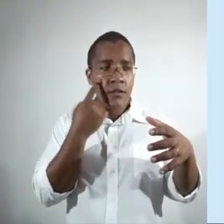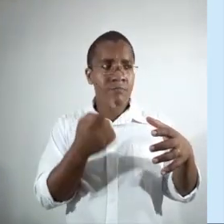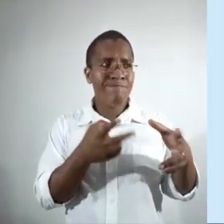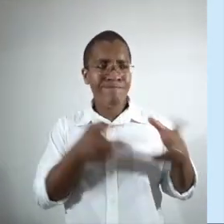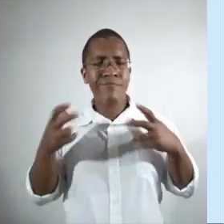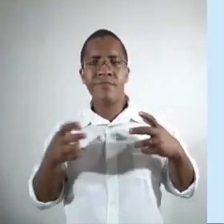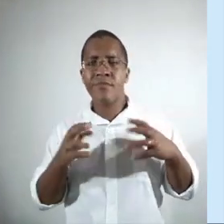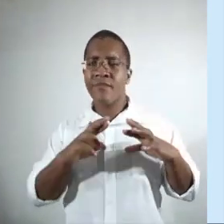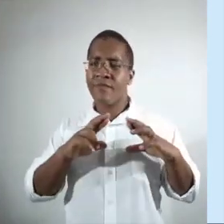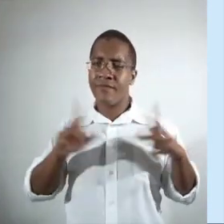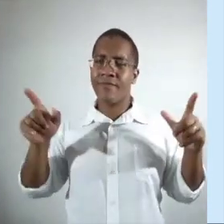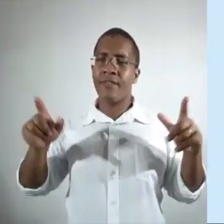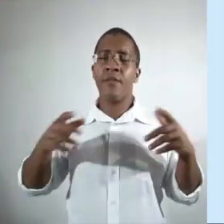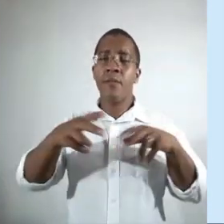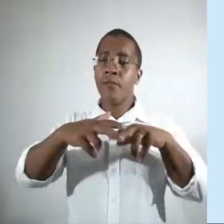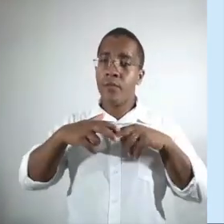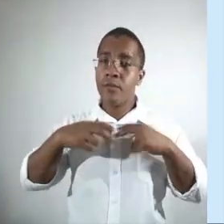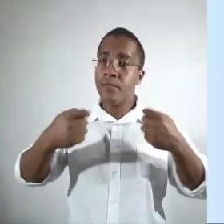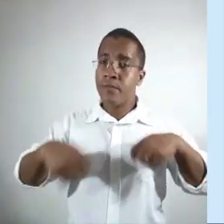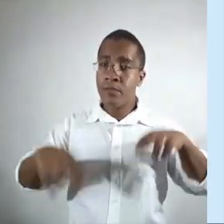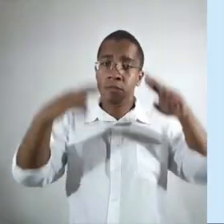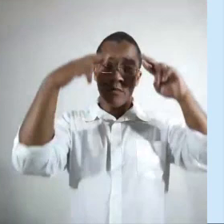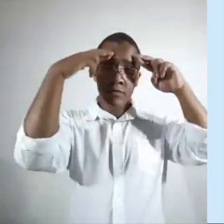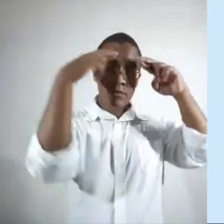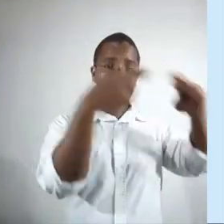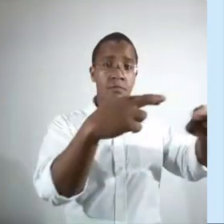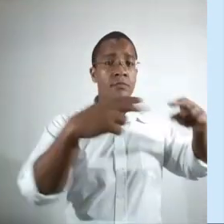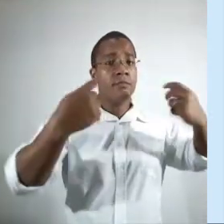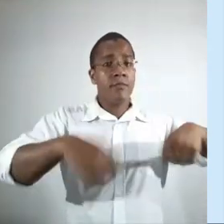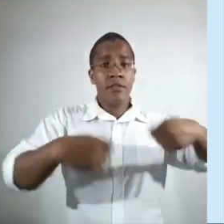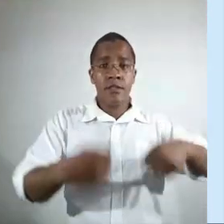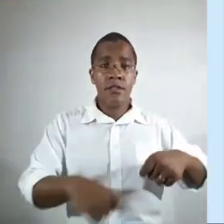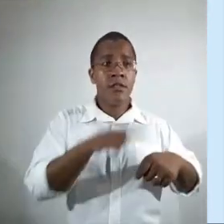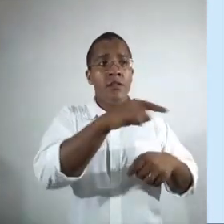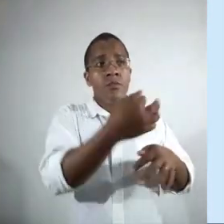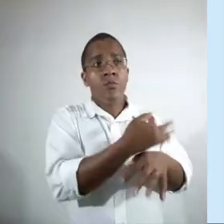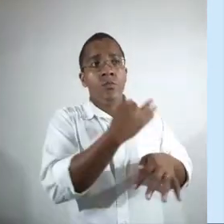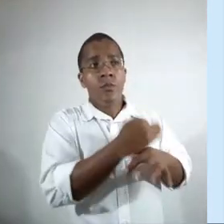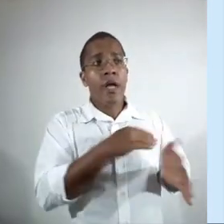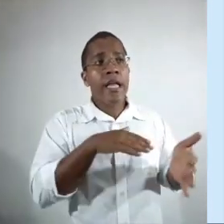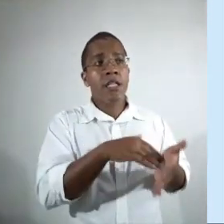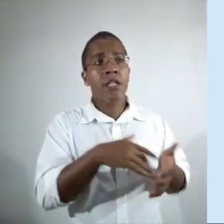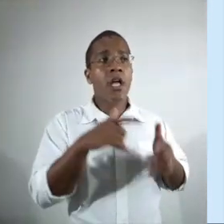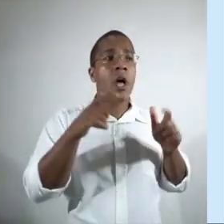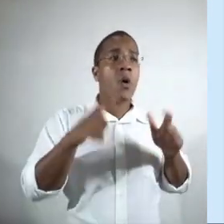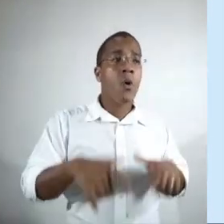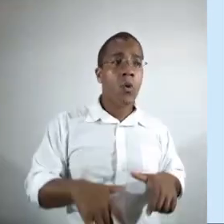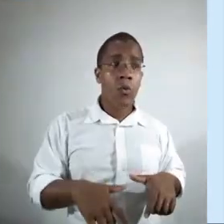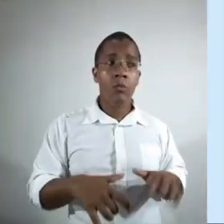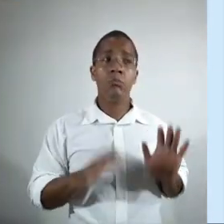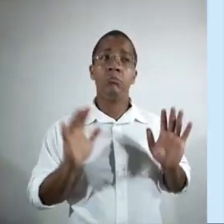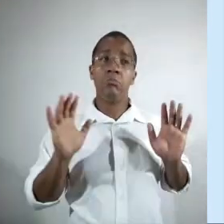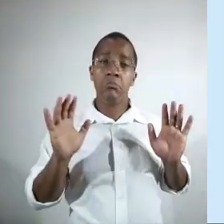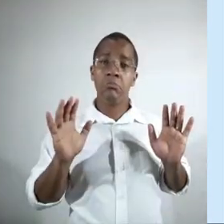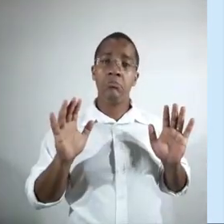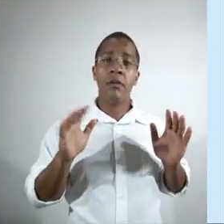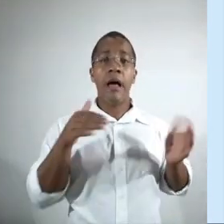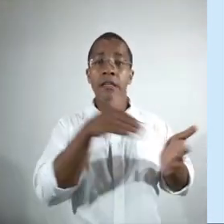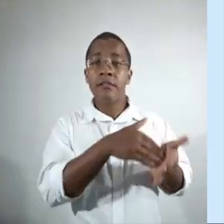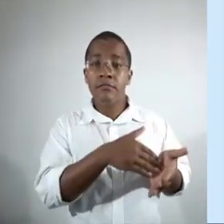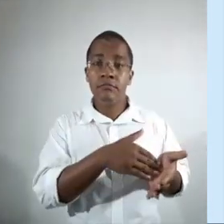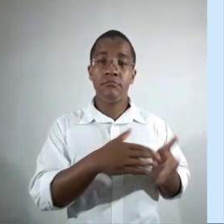tona. Então, por isso a gente tem que procurar respeitar o outro, o limite do outro, certo? Ter boas